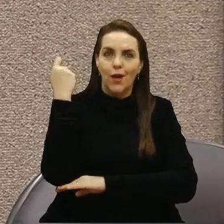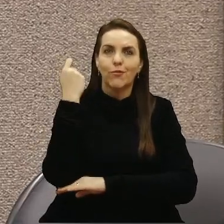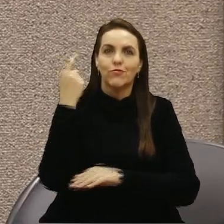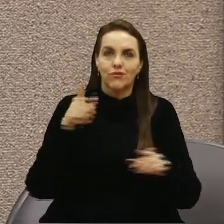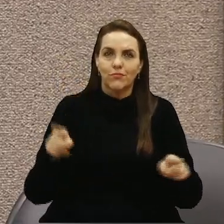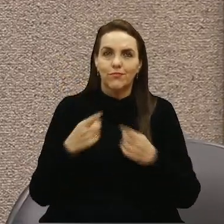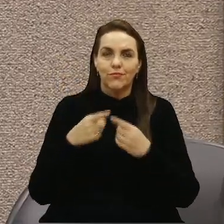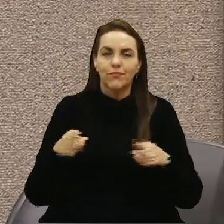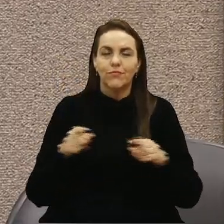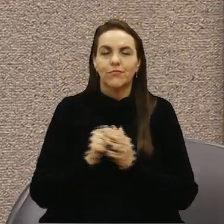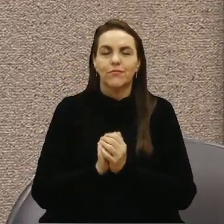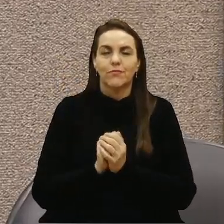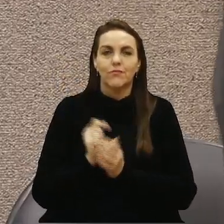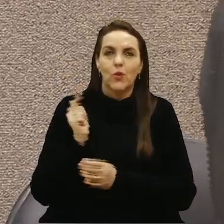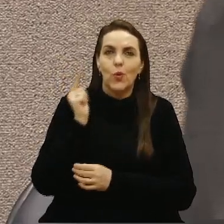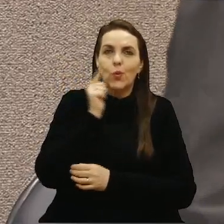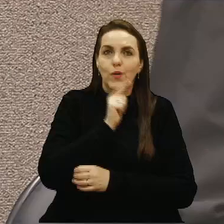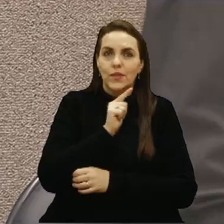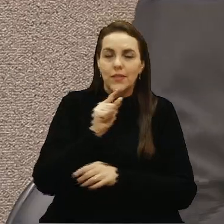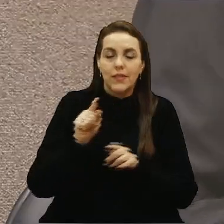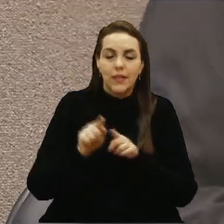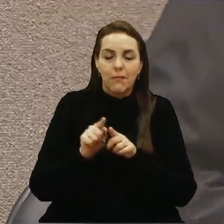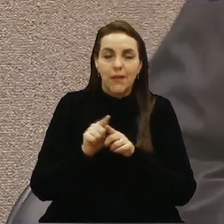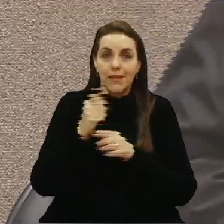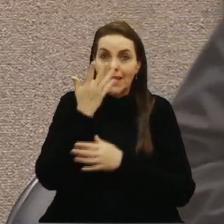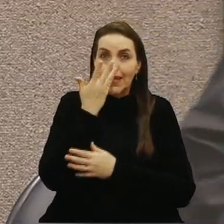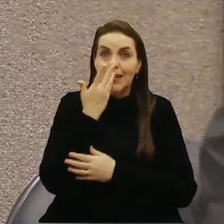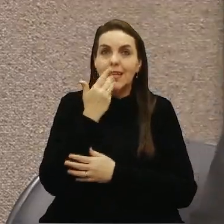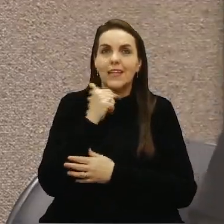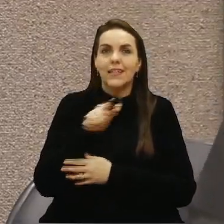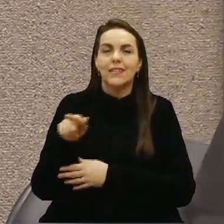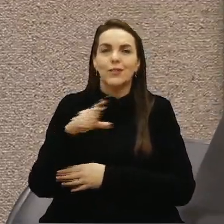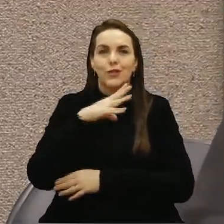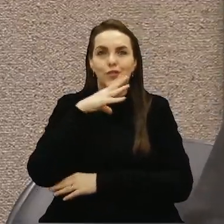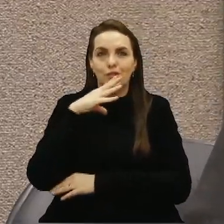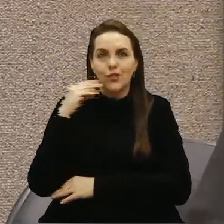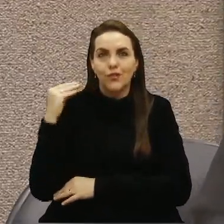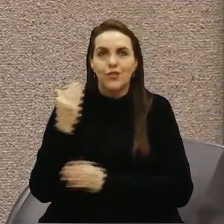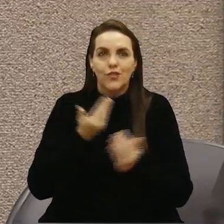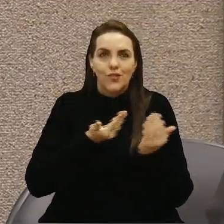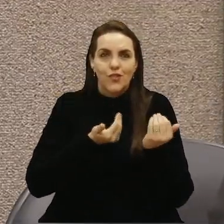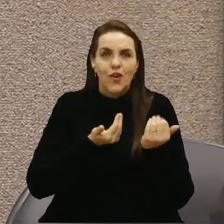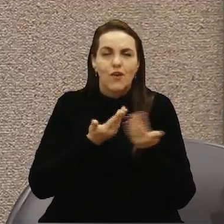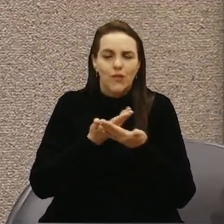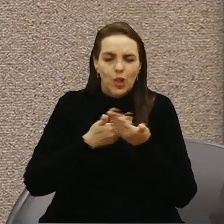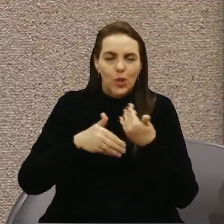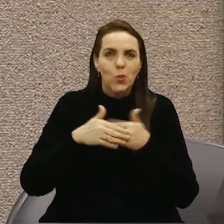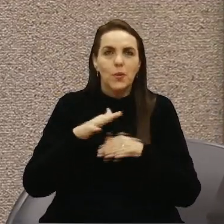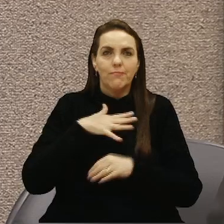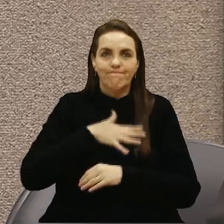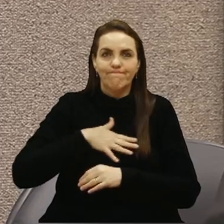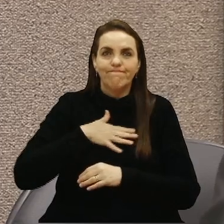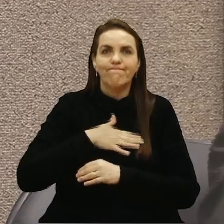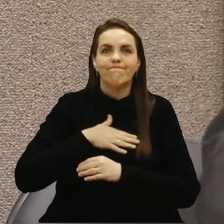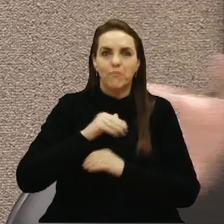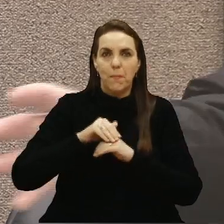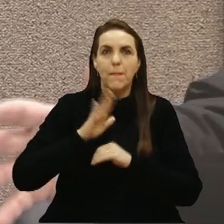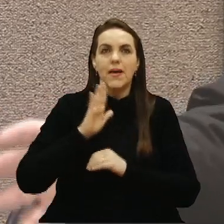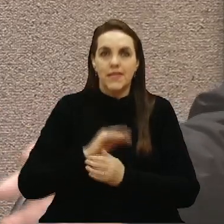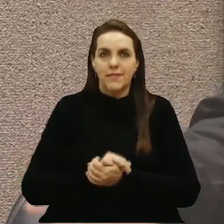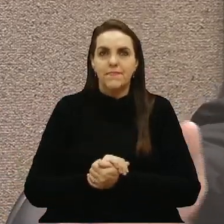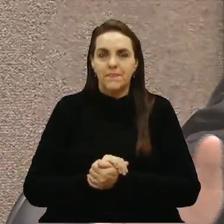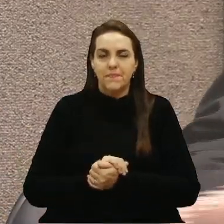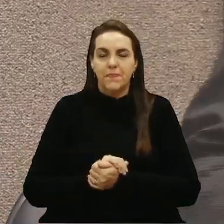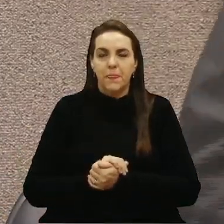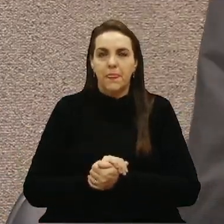gente consiga fazer com que essas crianças, que os jovens aprendam a gostar mais.